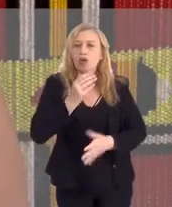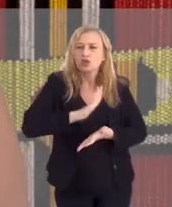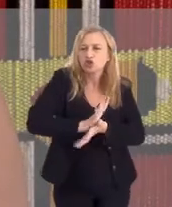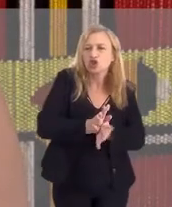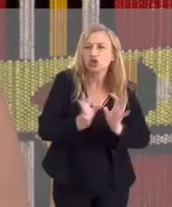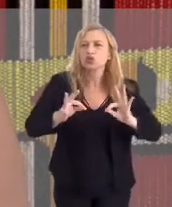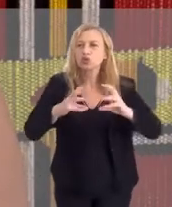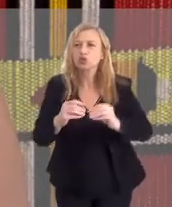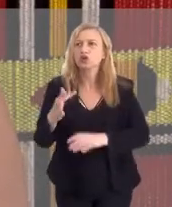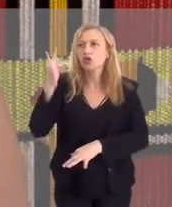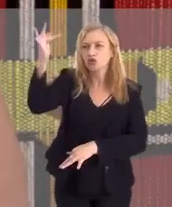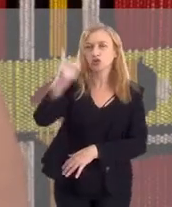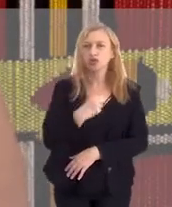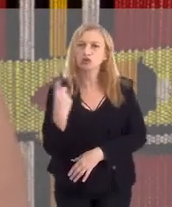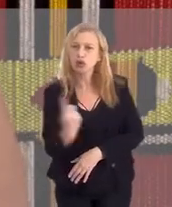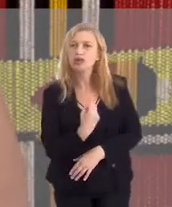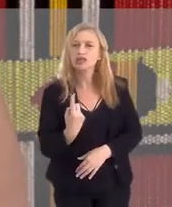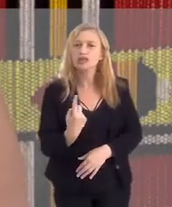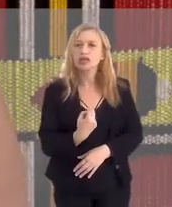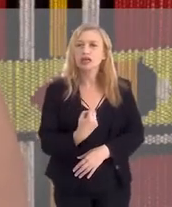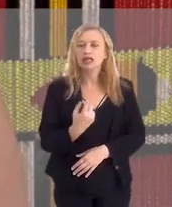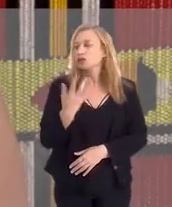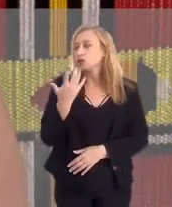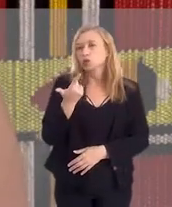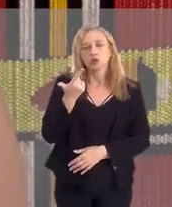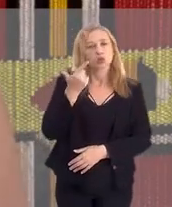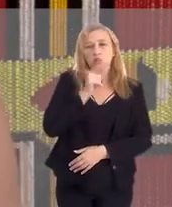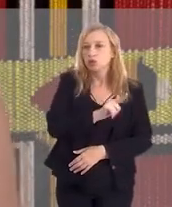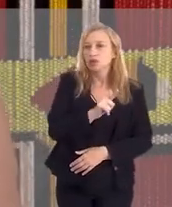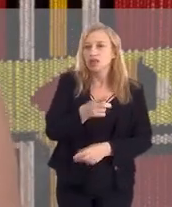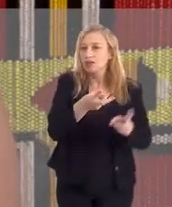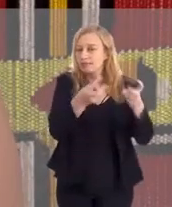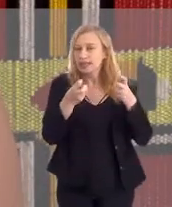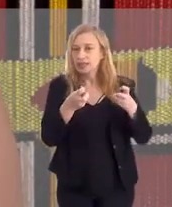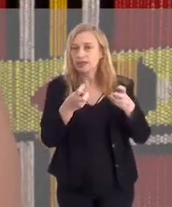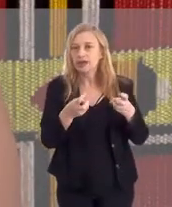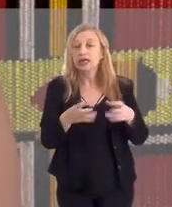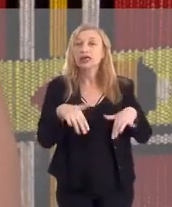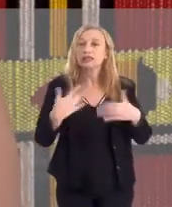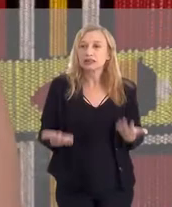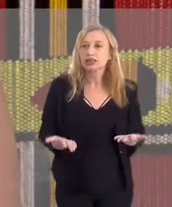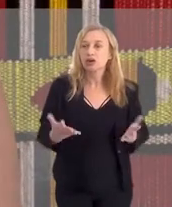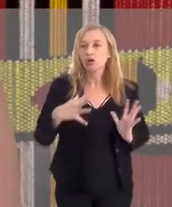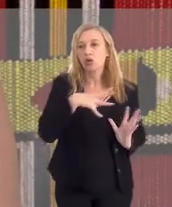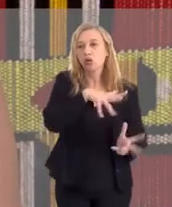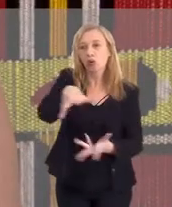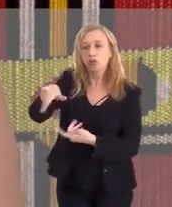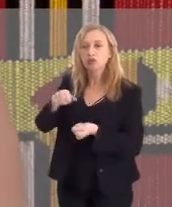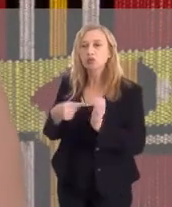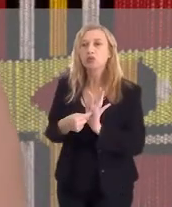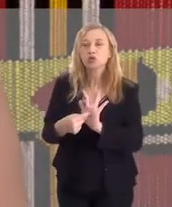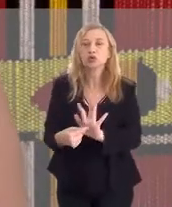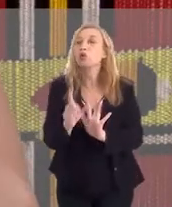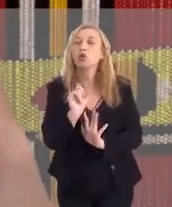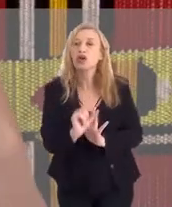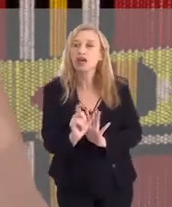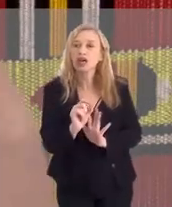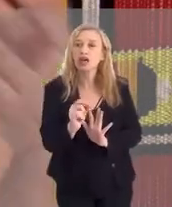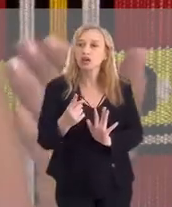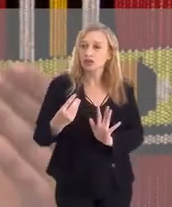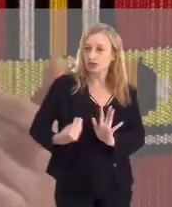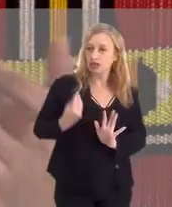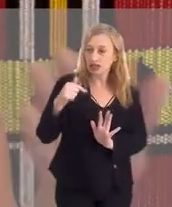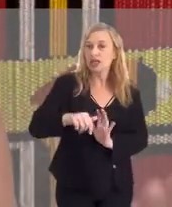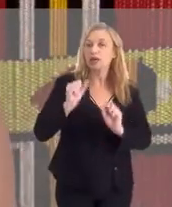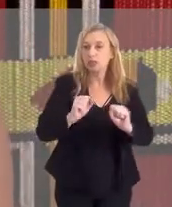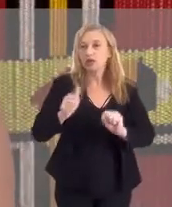destruindo tudo que é para o futuro nosso. Isso eles não conseguem perceber essa destruição. Então, o planeta mostrou que